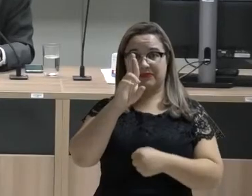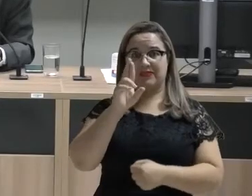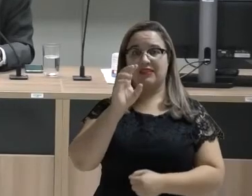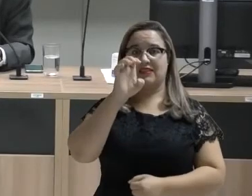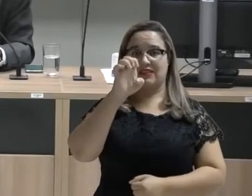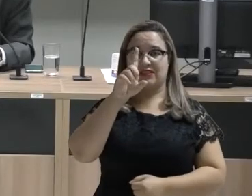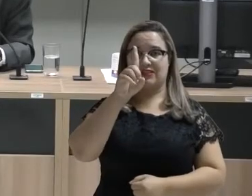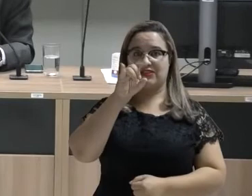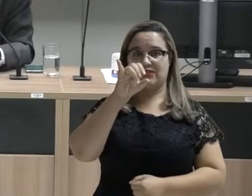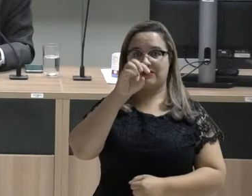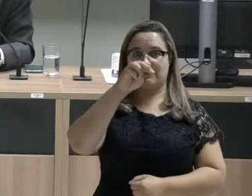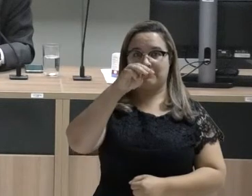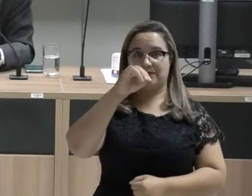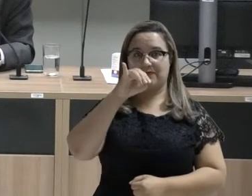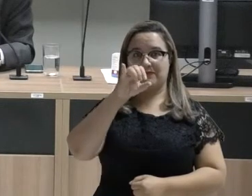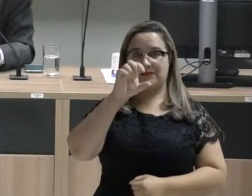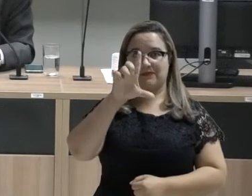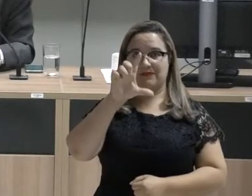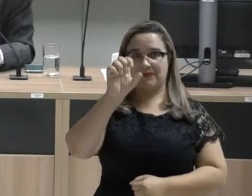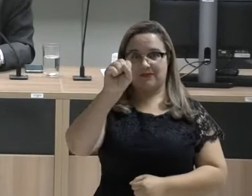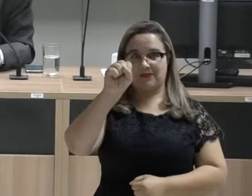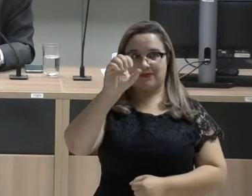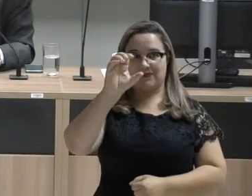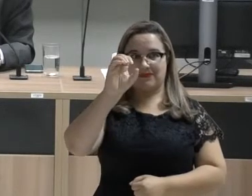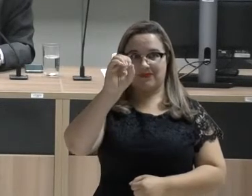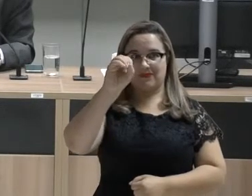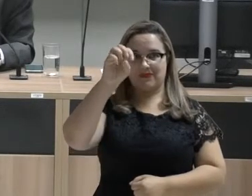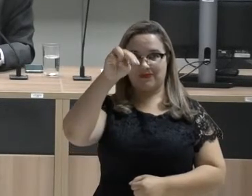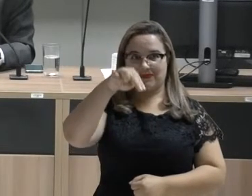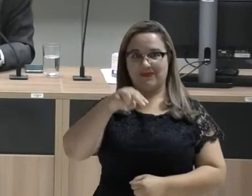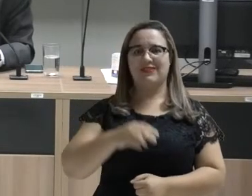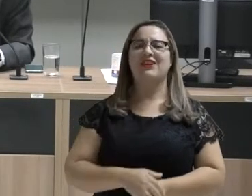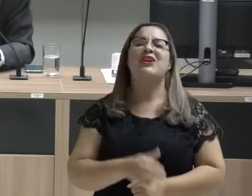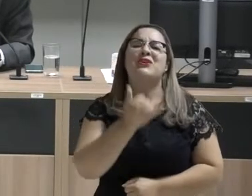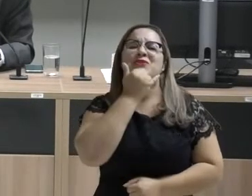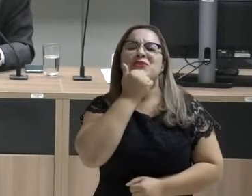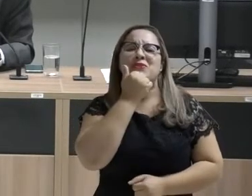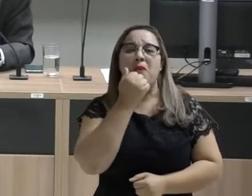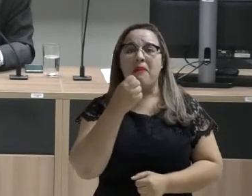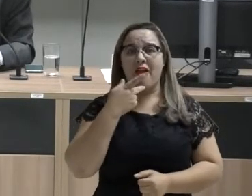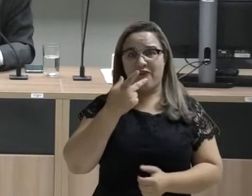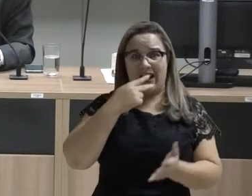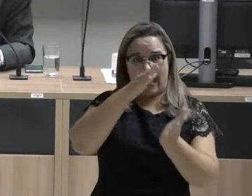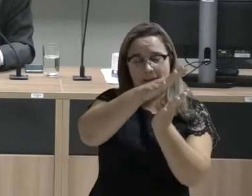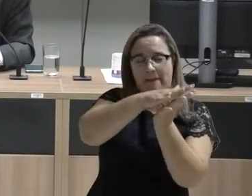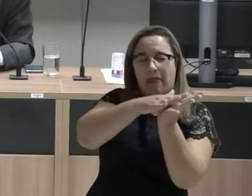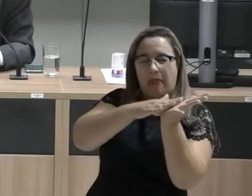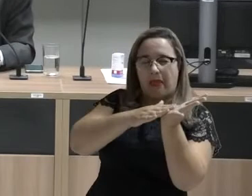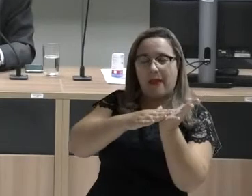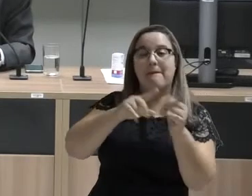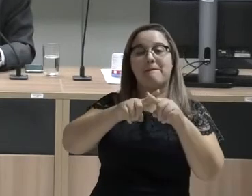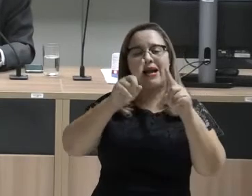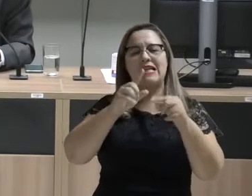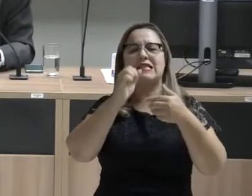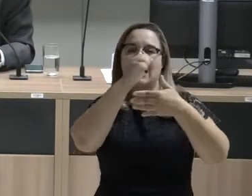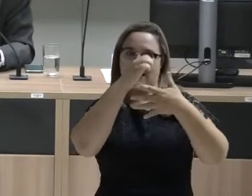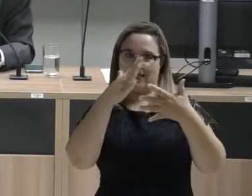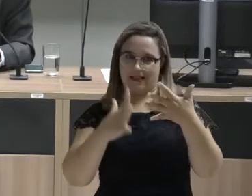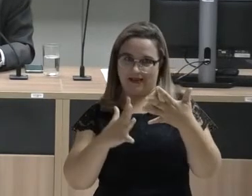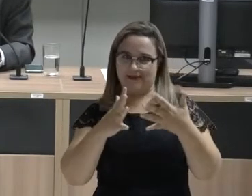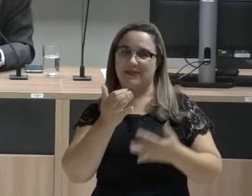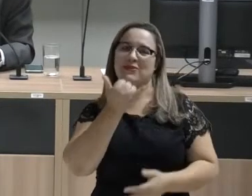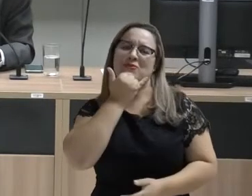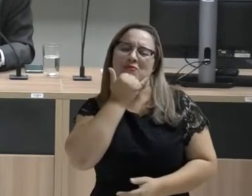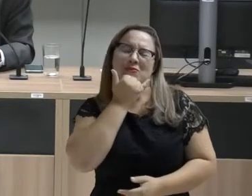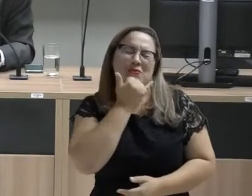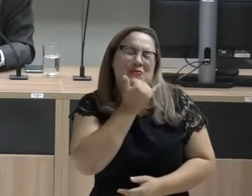Tradutora de Braille ou não é... Libras, desculpe, Libras. Libras. Perdões, Libras.